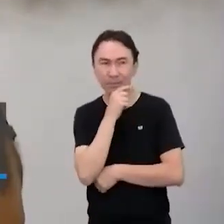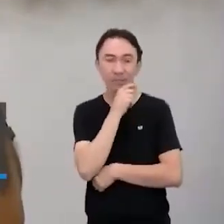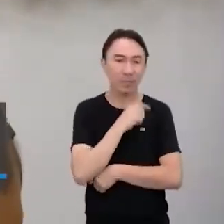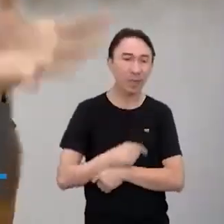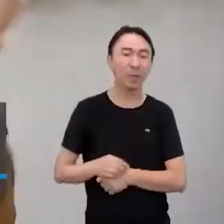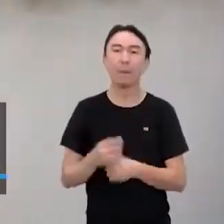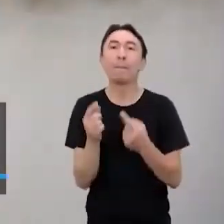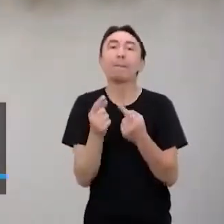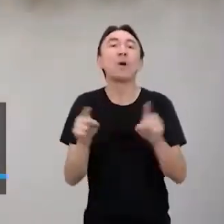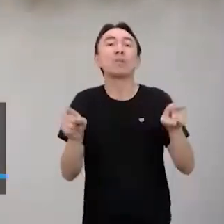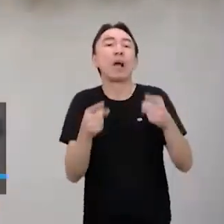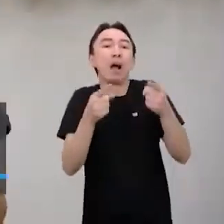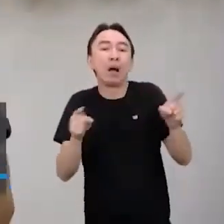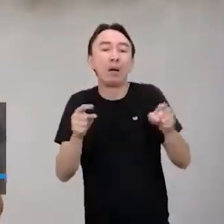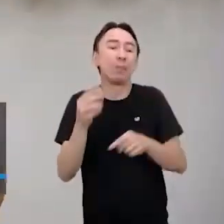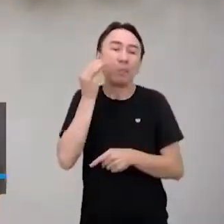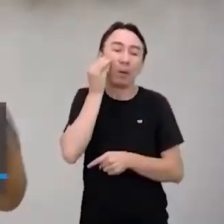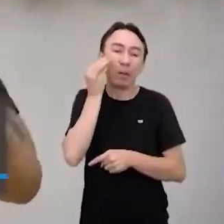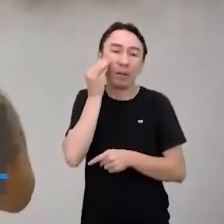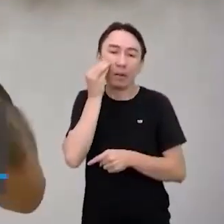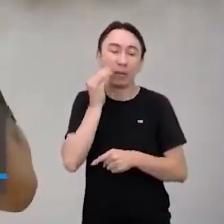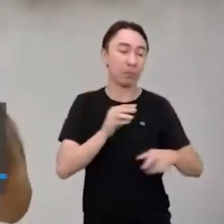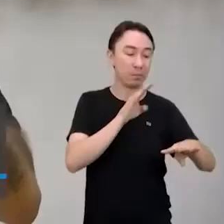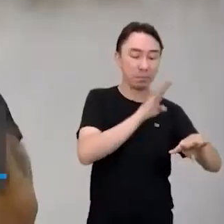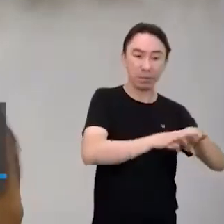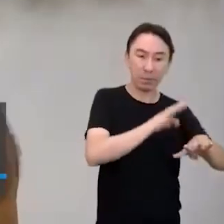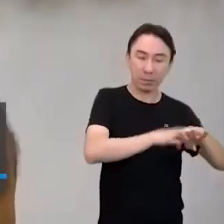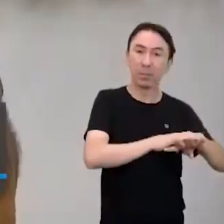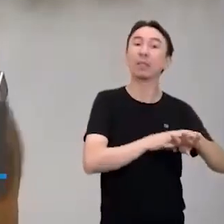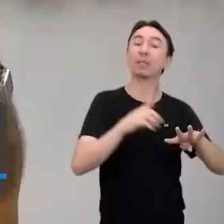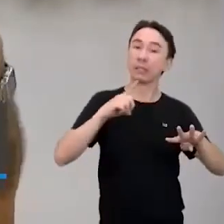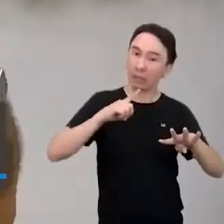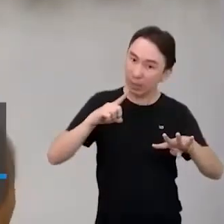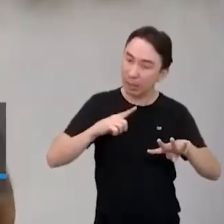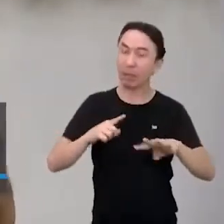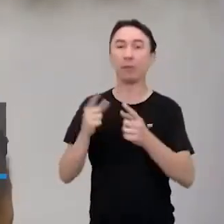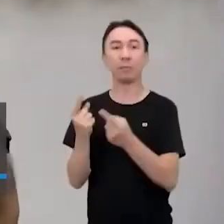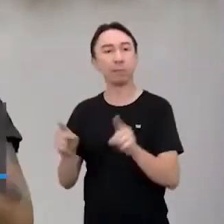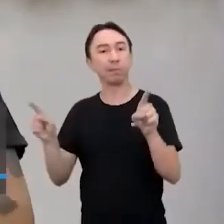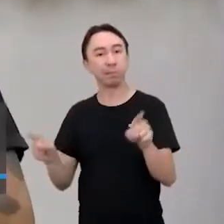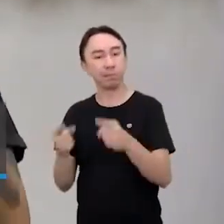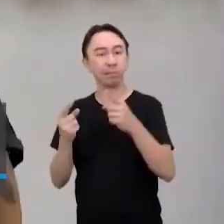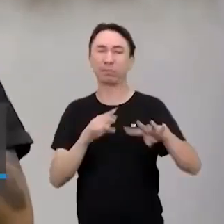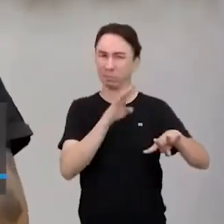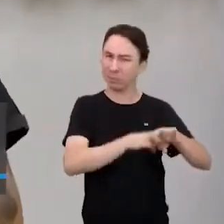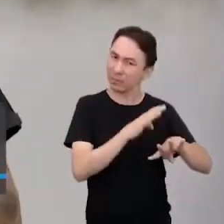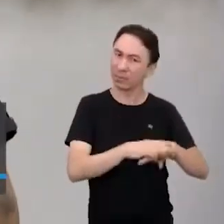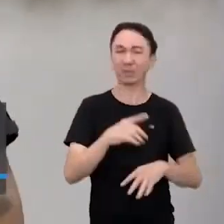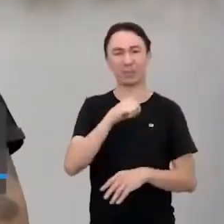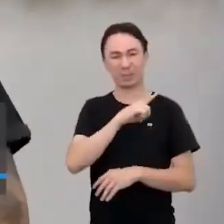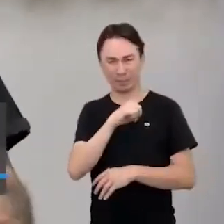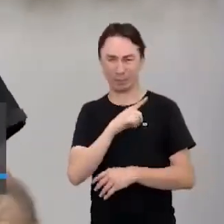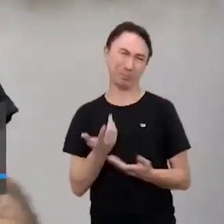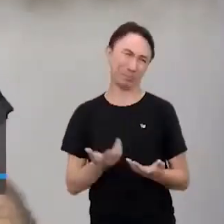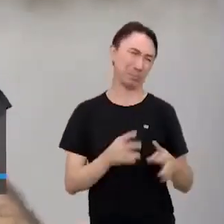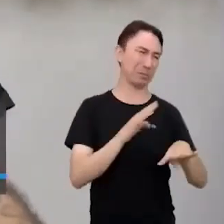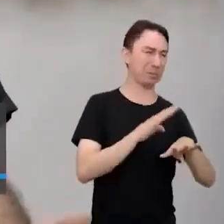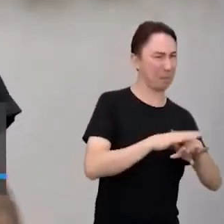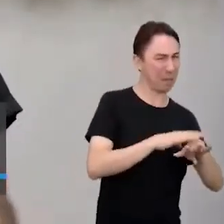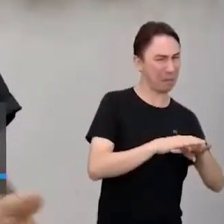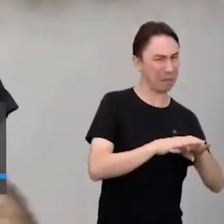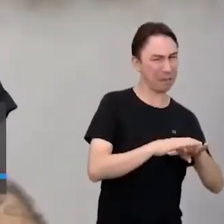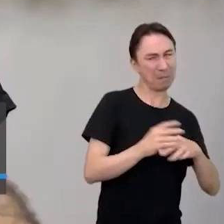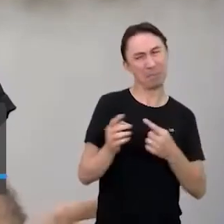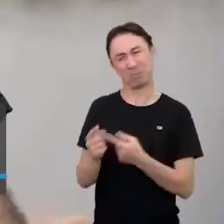o quanto de matemática tem na música. Às vezes as pessoas não conseguem perceber isso de uma forma facilitada, né? Ah, matemática na música,